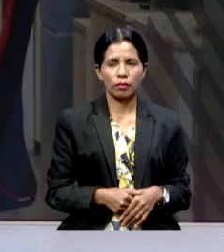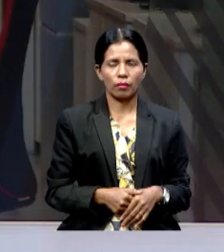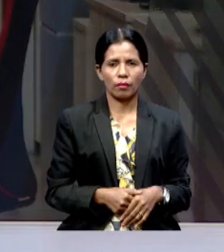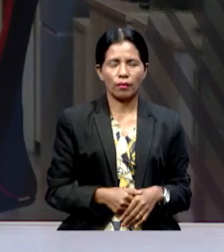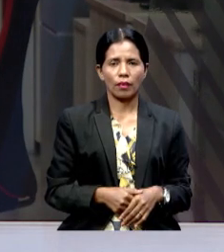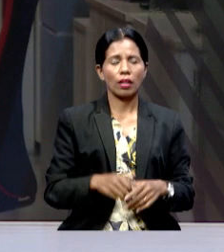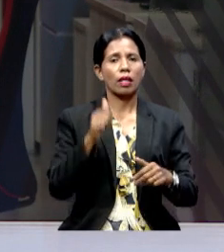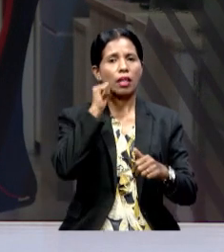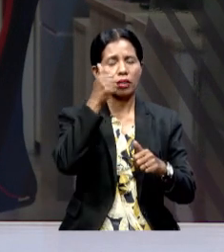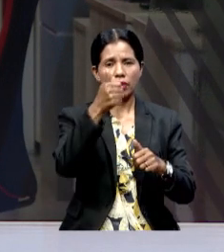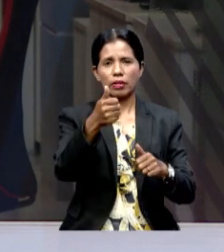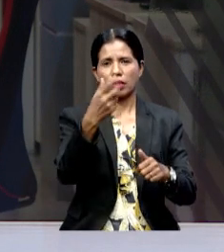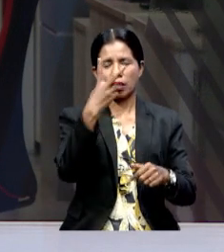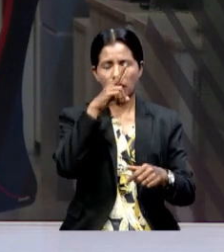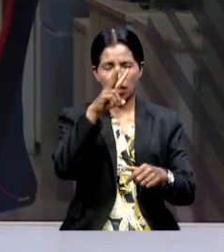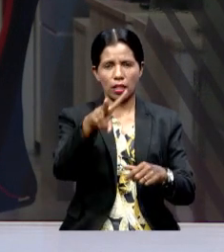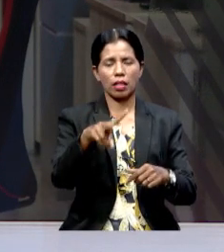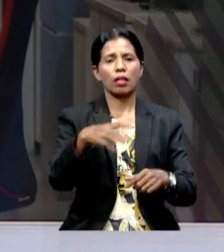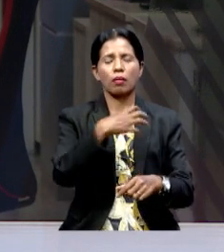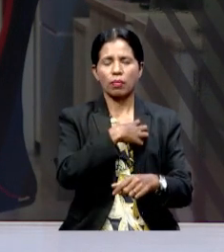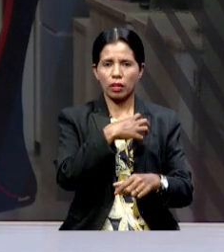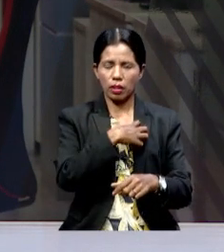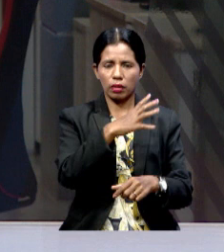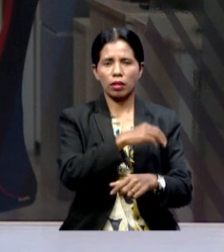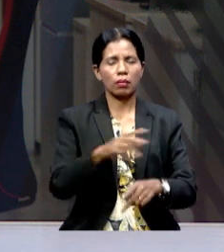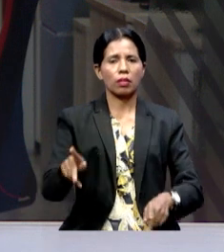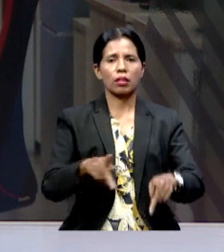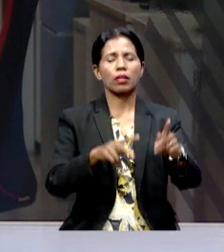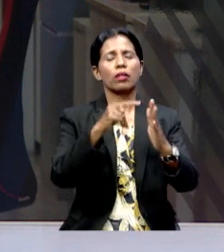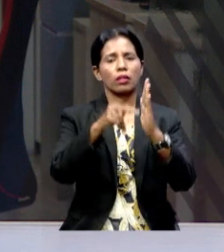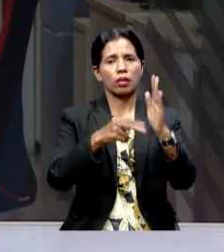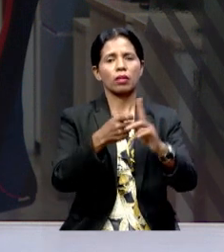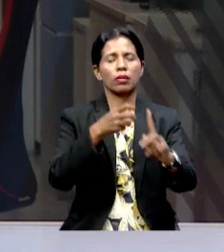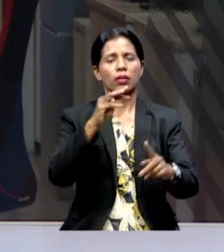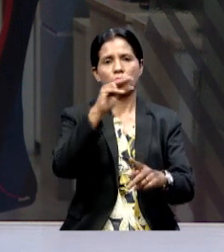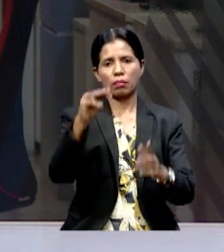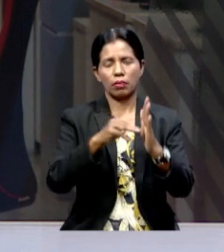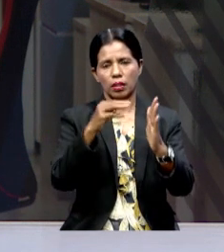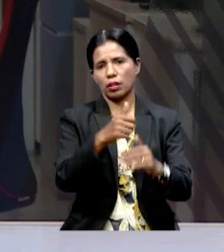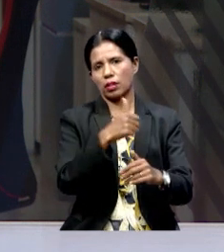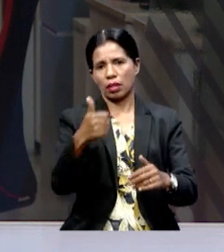Ativista Ela Variana lamenta a atuação Penetele na publicação Notícia Russi Mídia Balon.